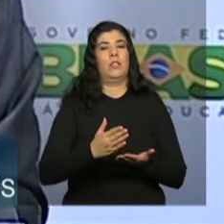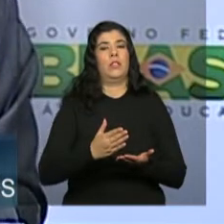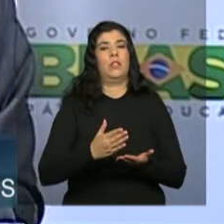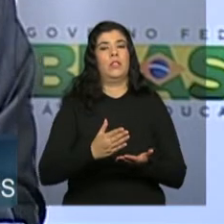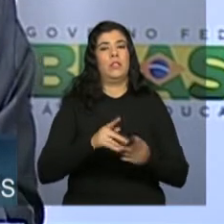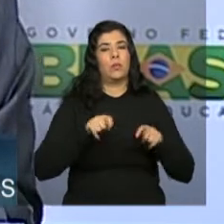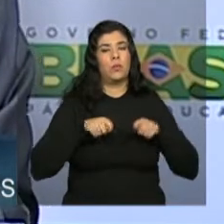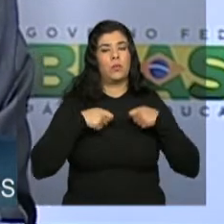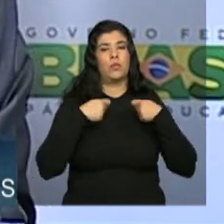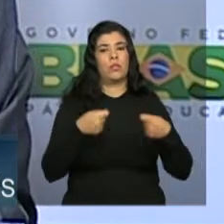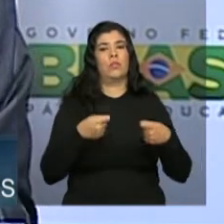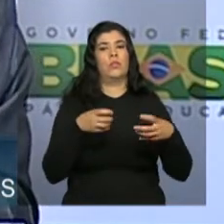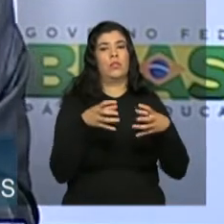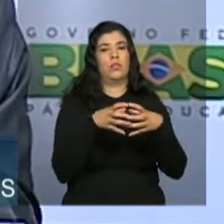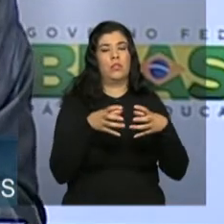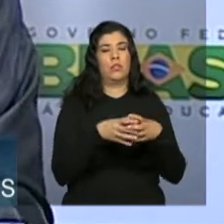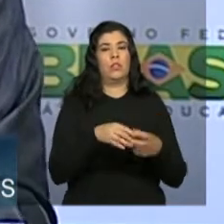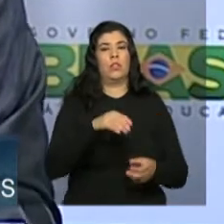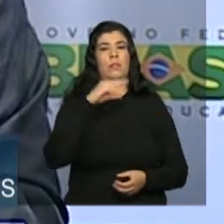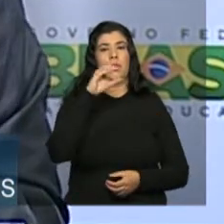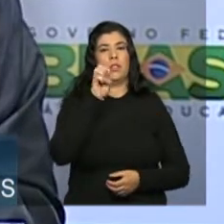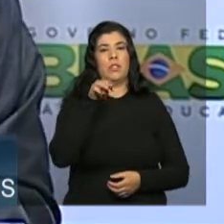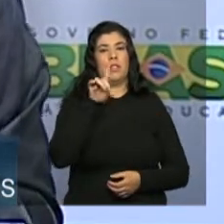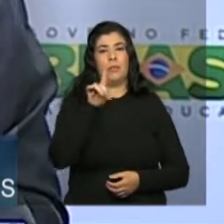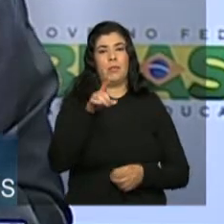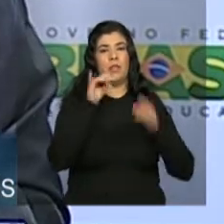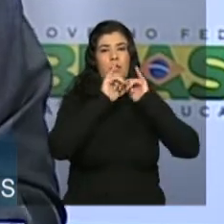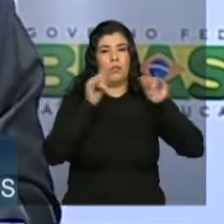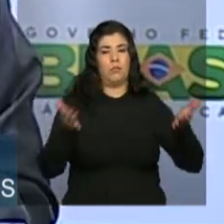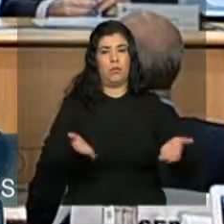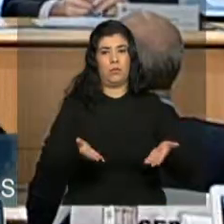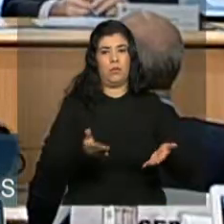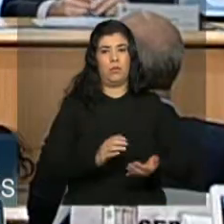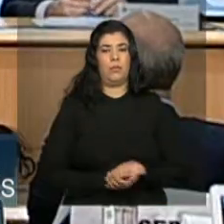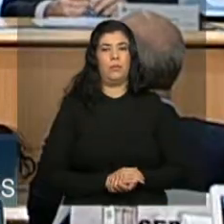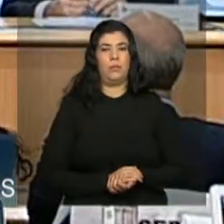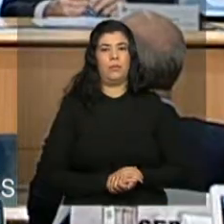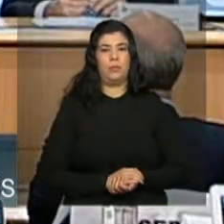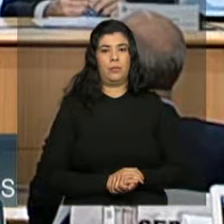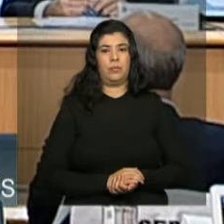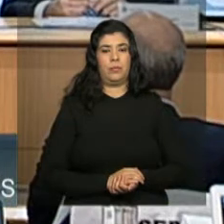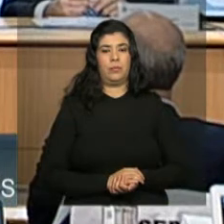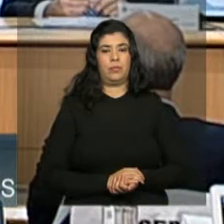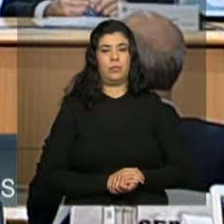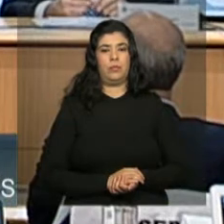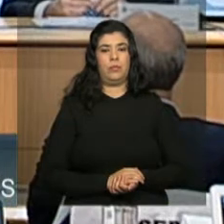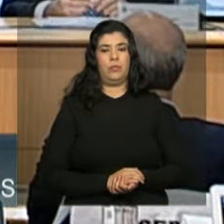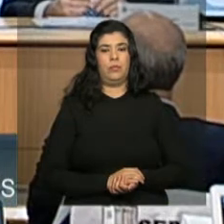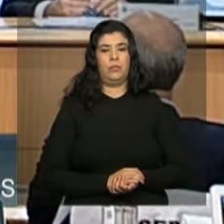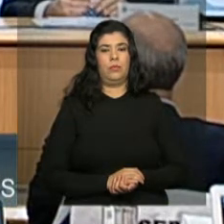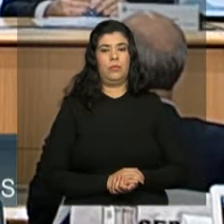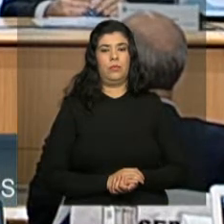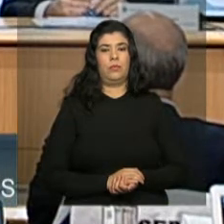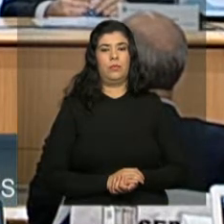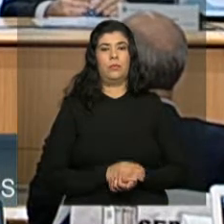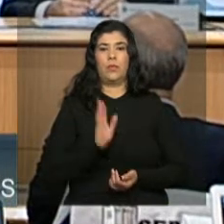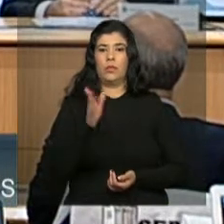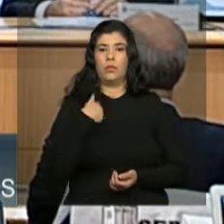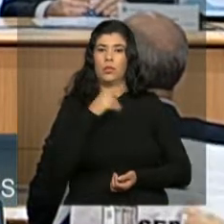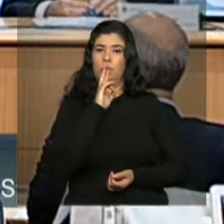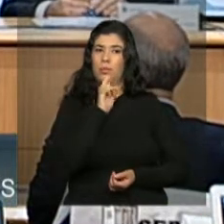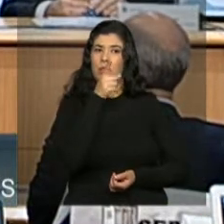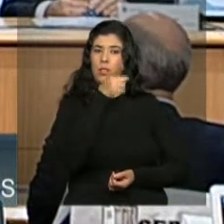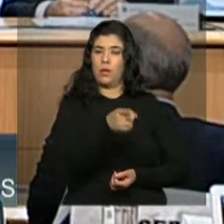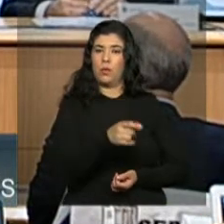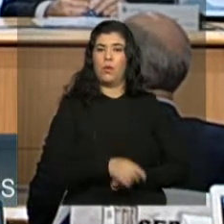desse esforço feito pela Semed são anunciadas hoje podemos abrir Ele já perguntou risco